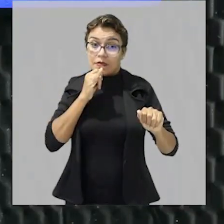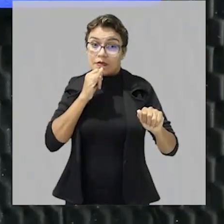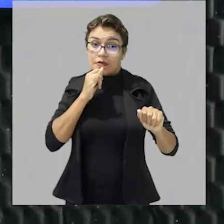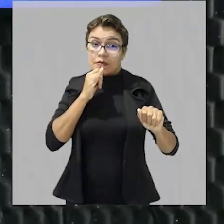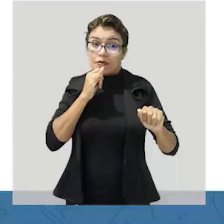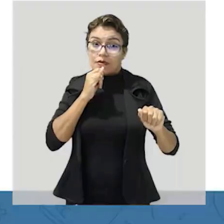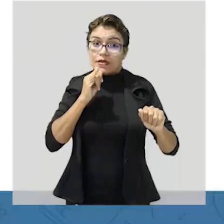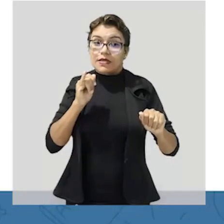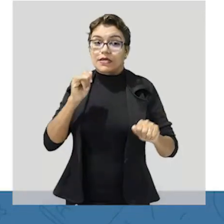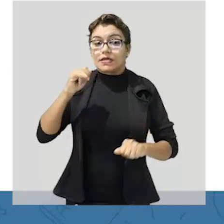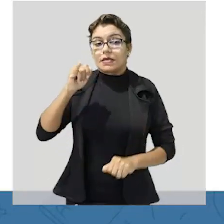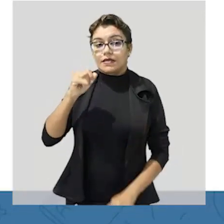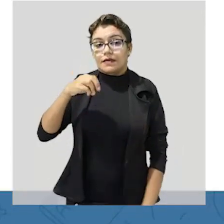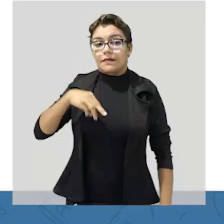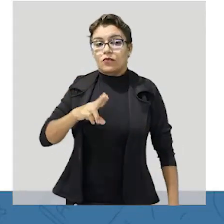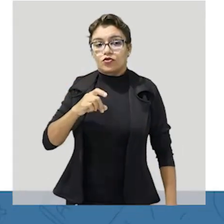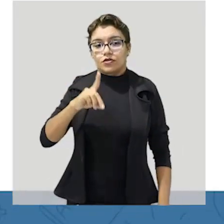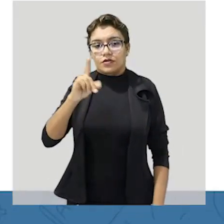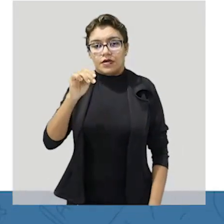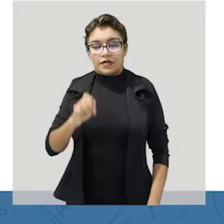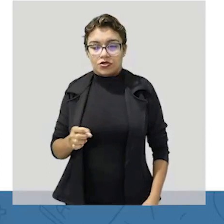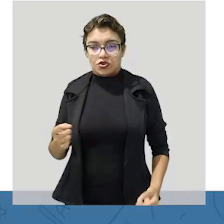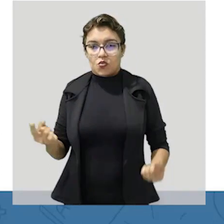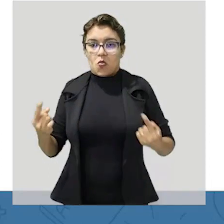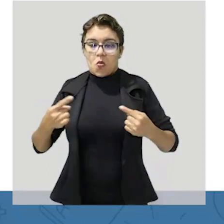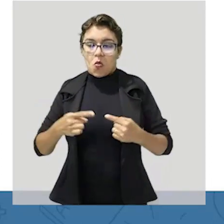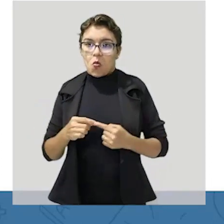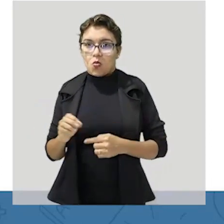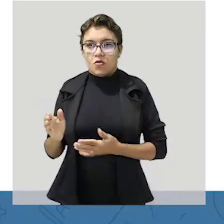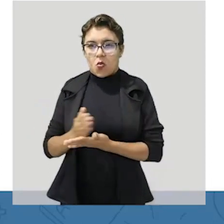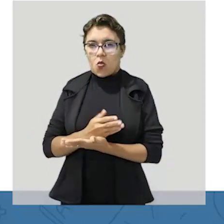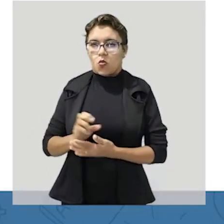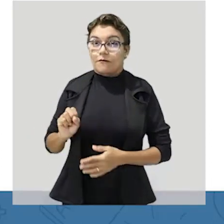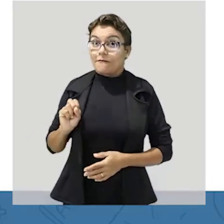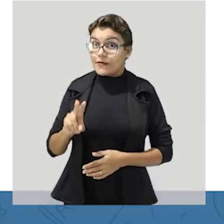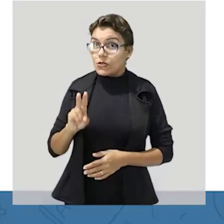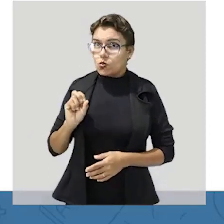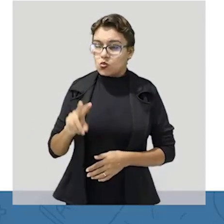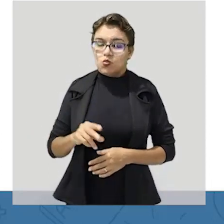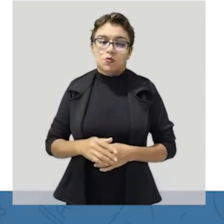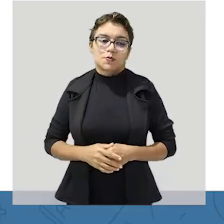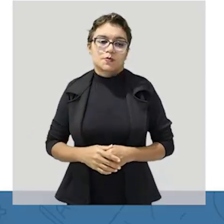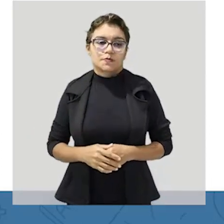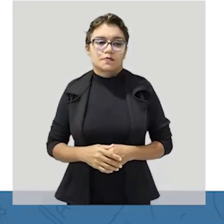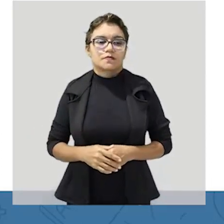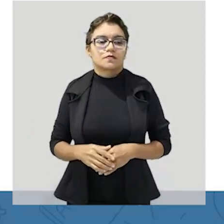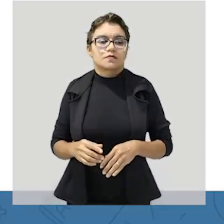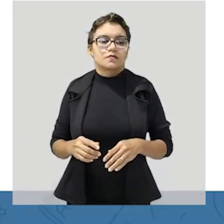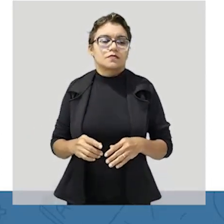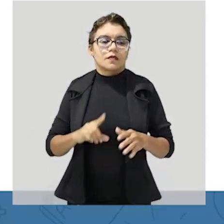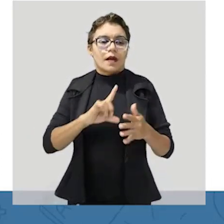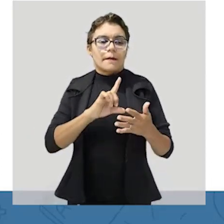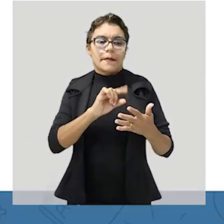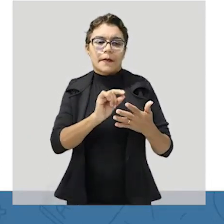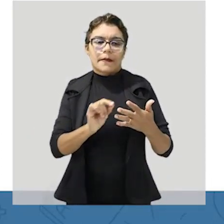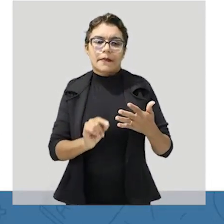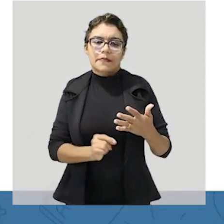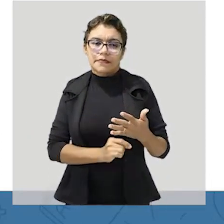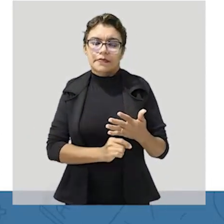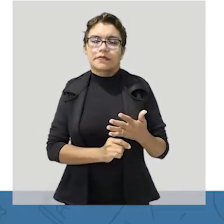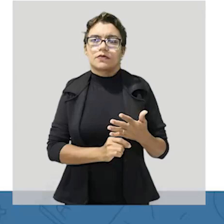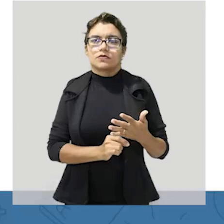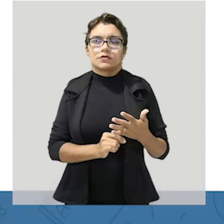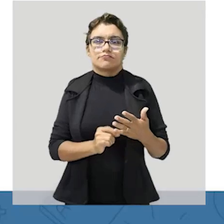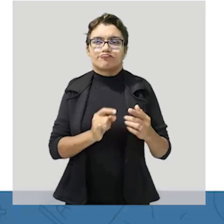Certo? Hoje teve aula da Cacau, um exemplo. Ela estava presente no estúdio, ou seja, eu vinha